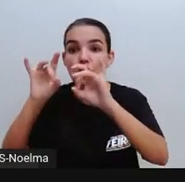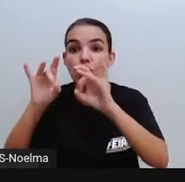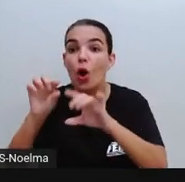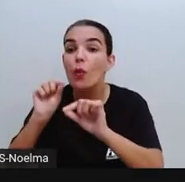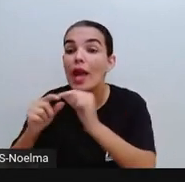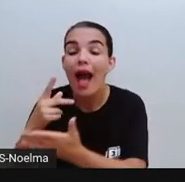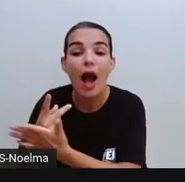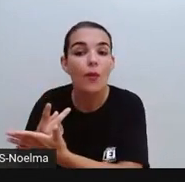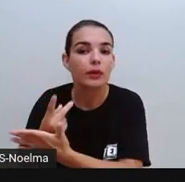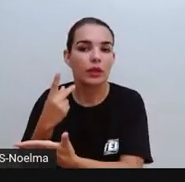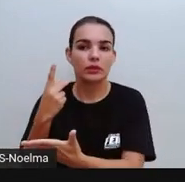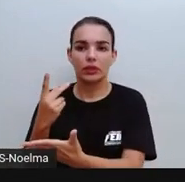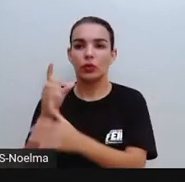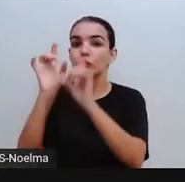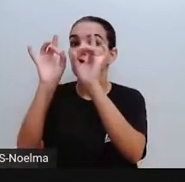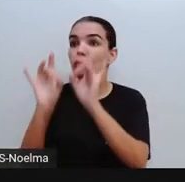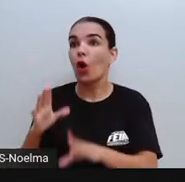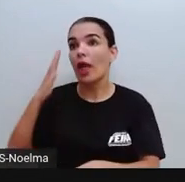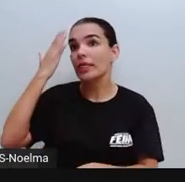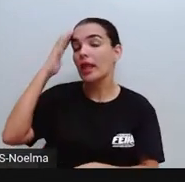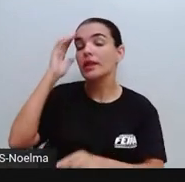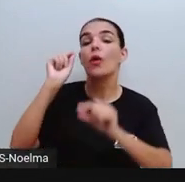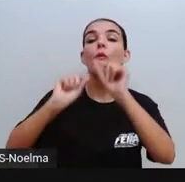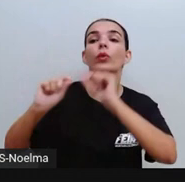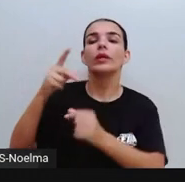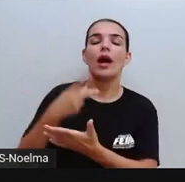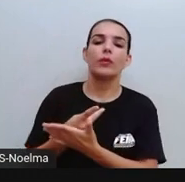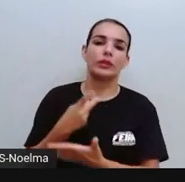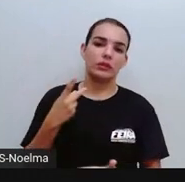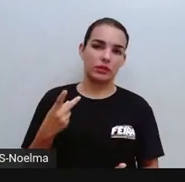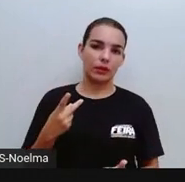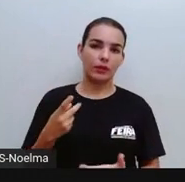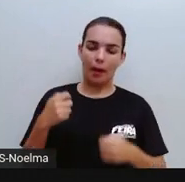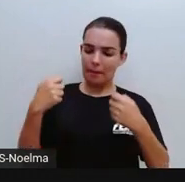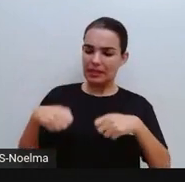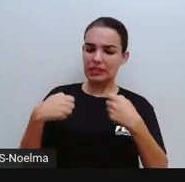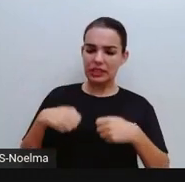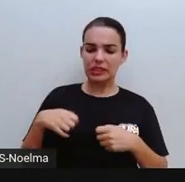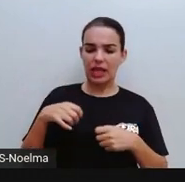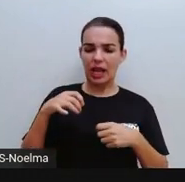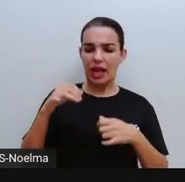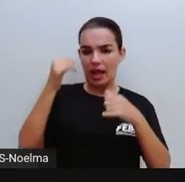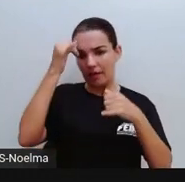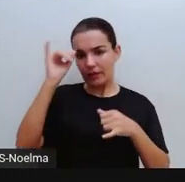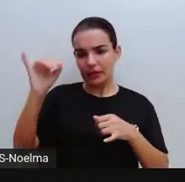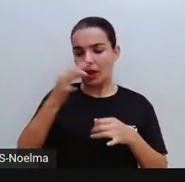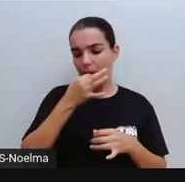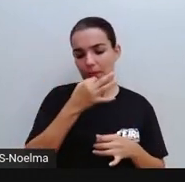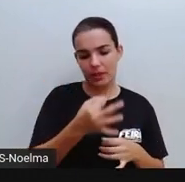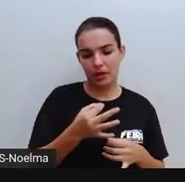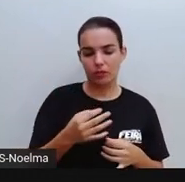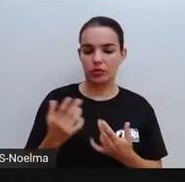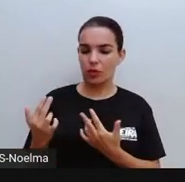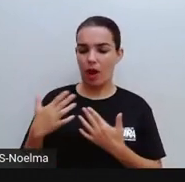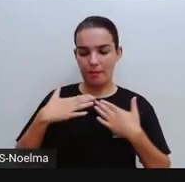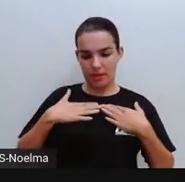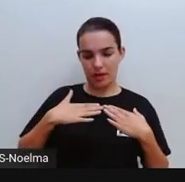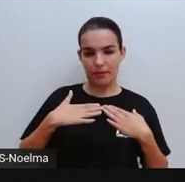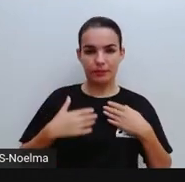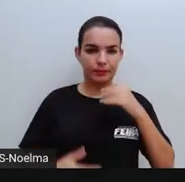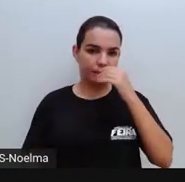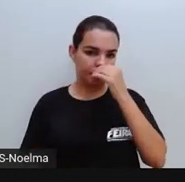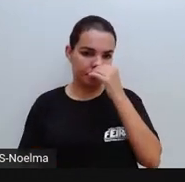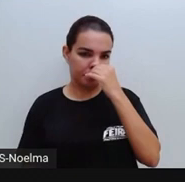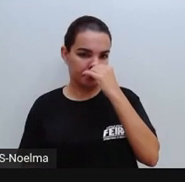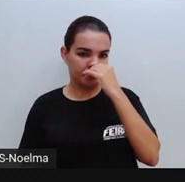o que que aconteceu eu quero que o meu leitor somente entenda o que aconteceu eu não quero que ele tem a mesma opinião que eu tá